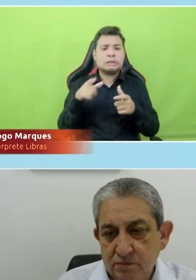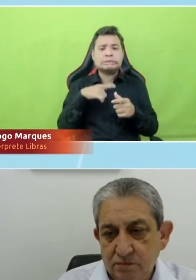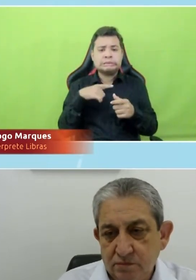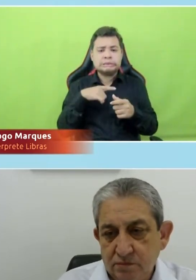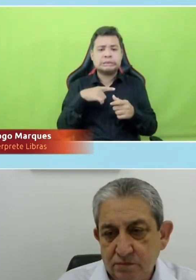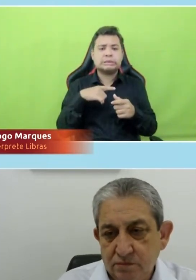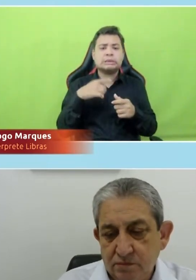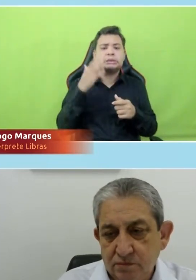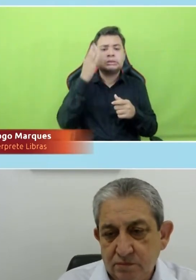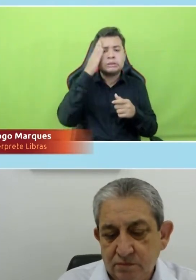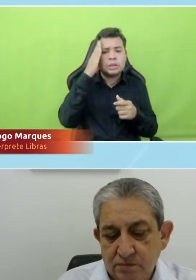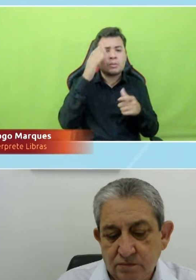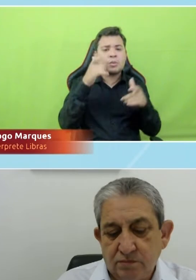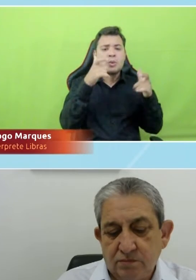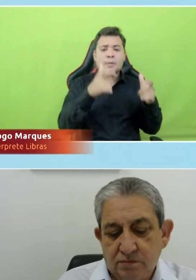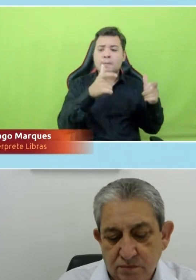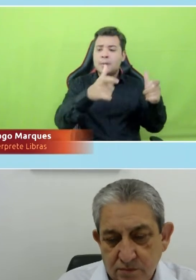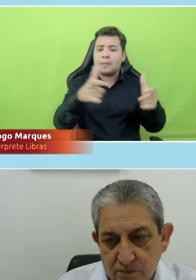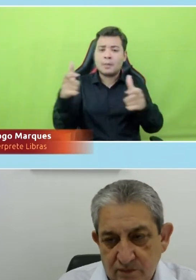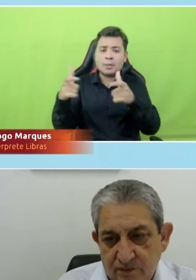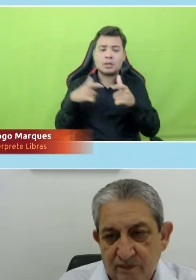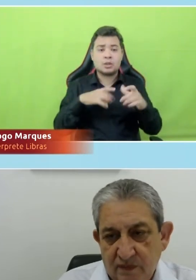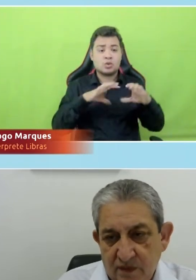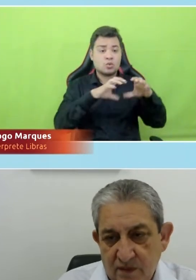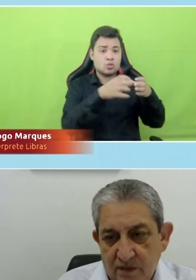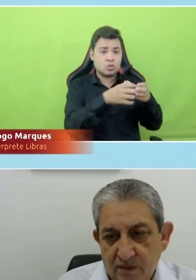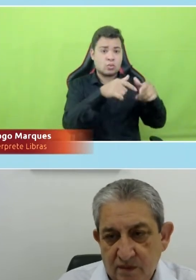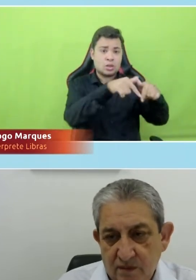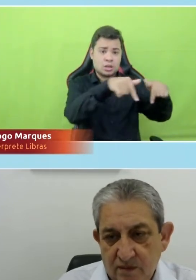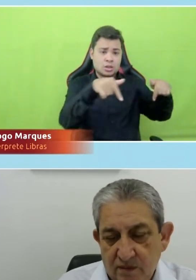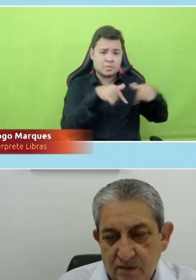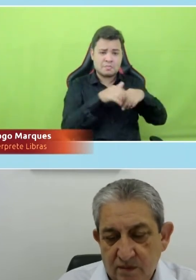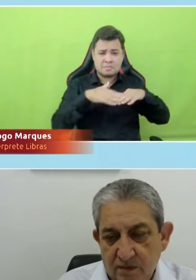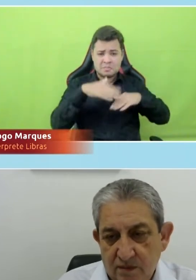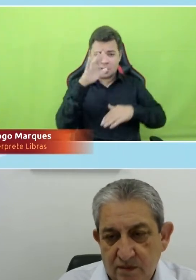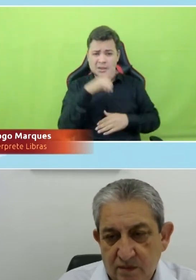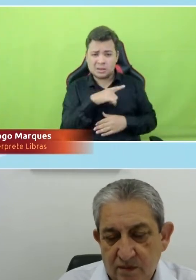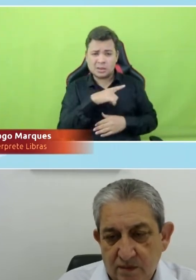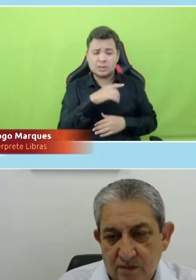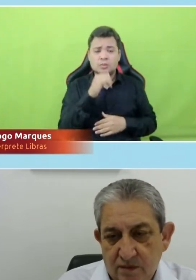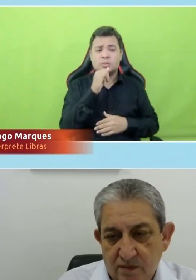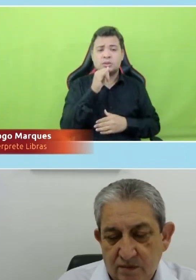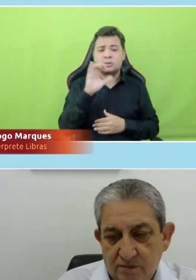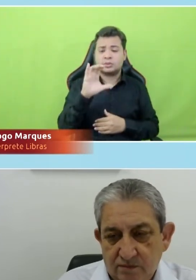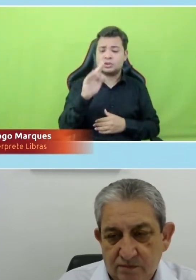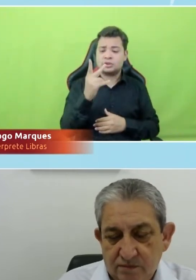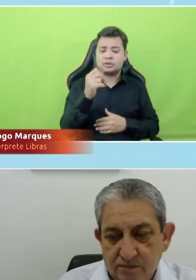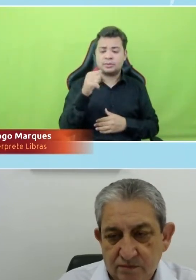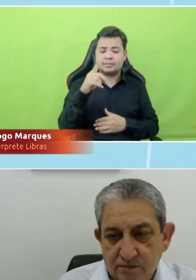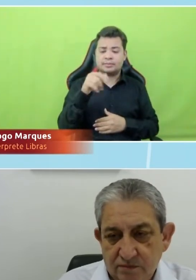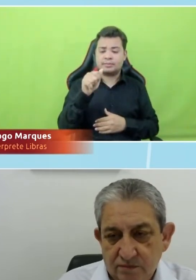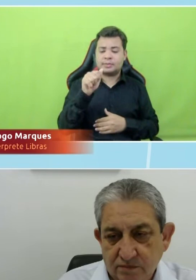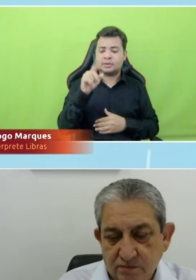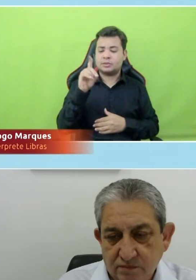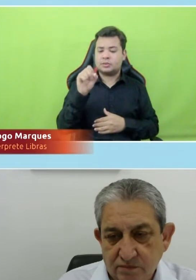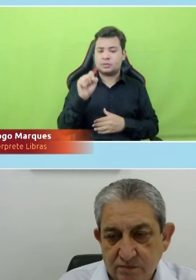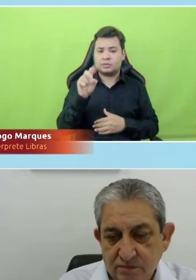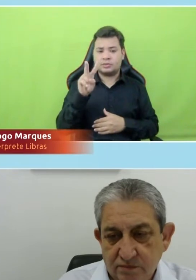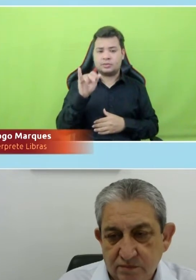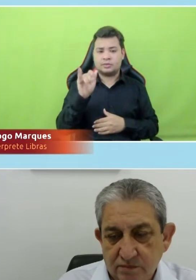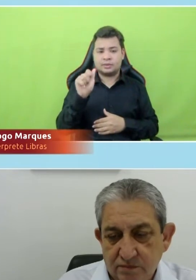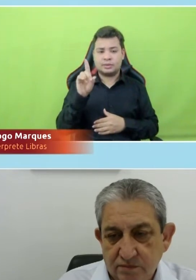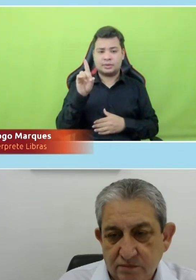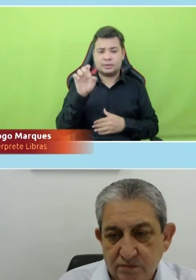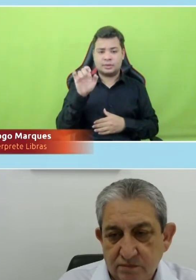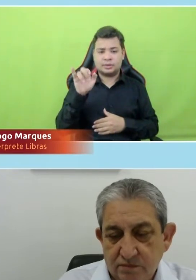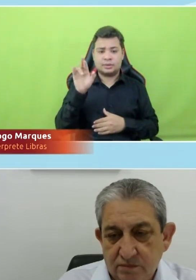existem mais grupos quilombolas? A gente sabe a região da Chapada dos Veadeiros, né, Cavalcante, aqui em Goiânia, que na região metropolitana de Goiânia, na